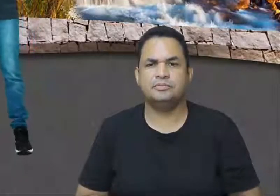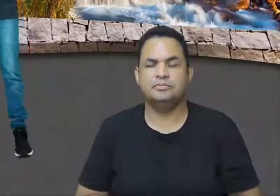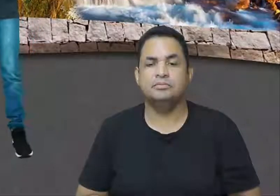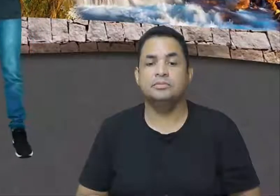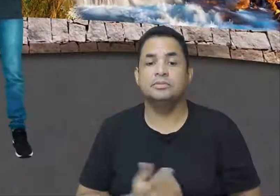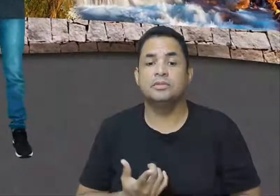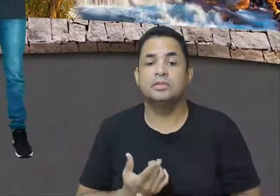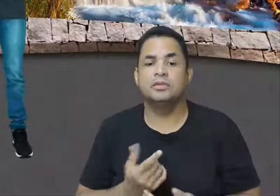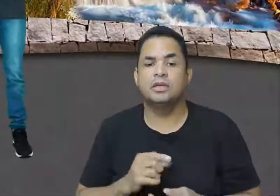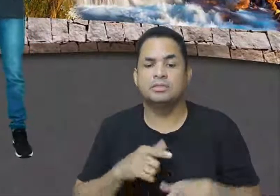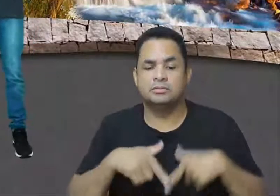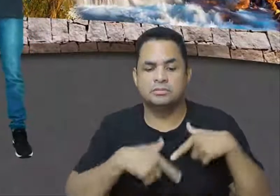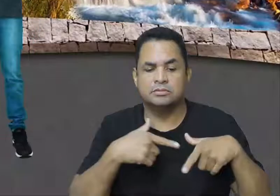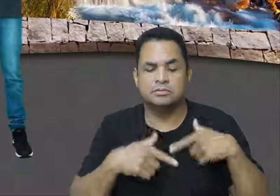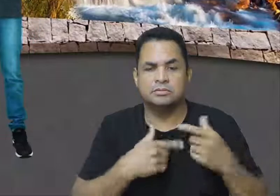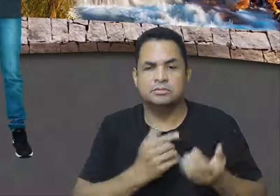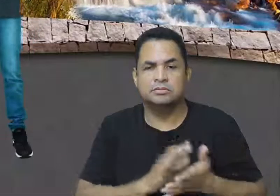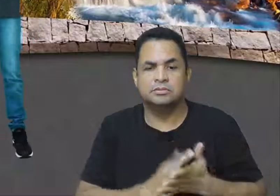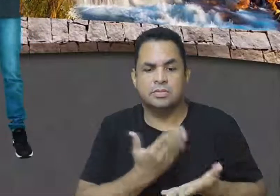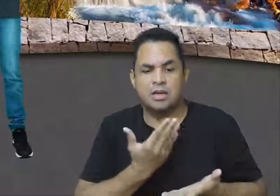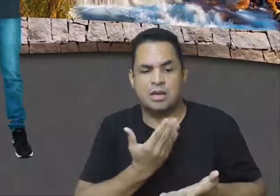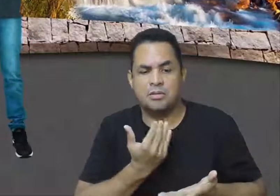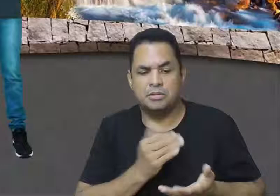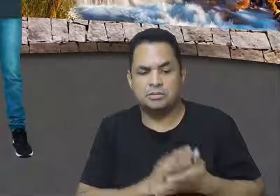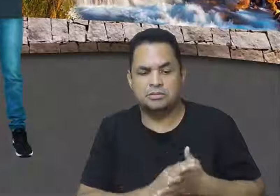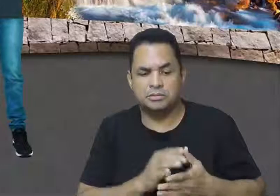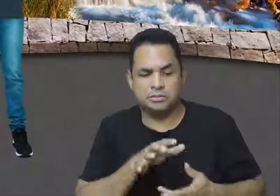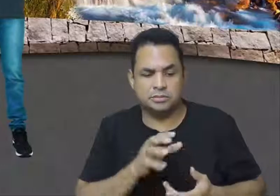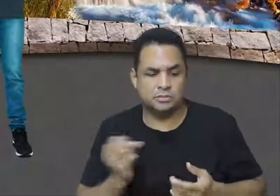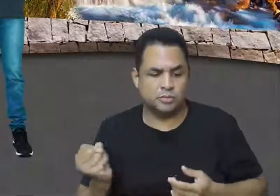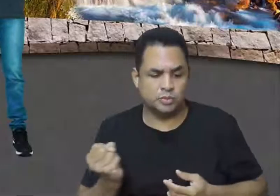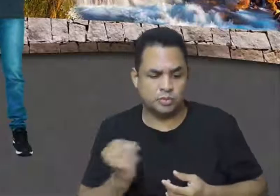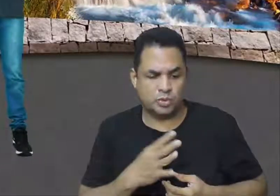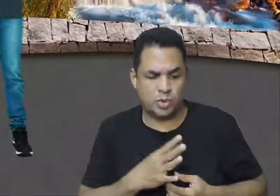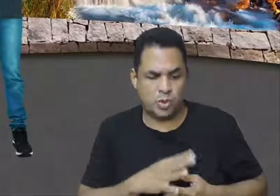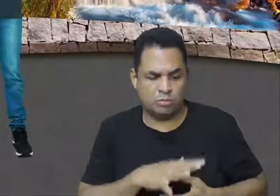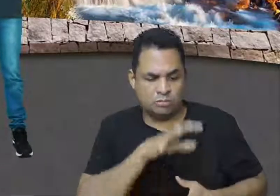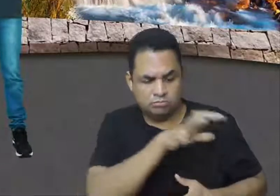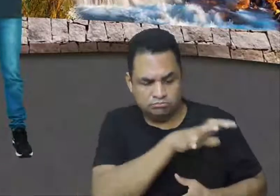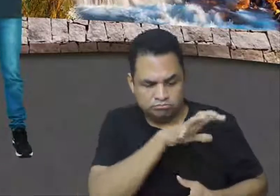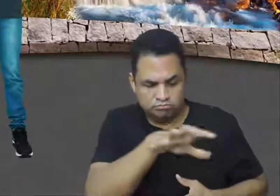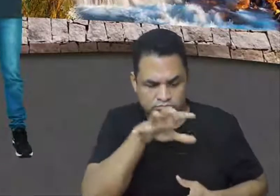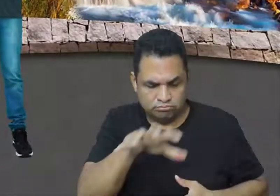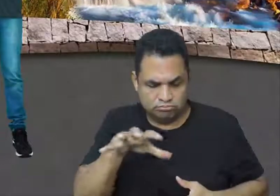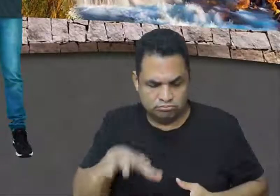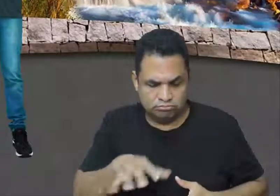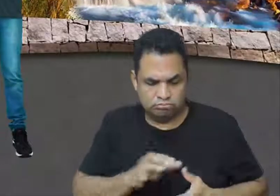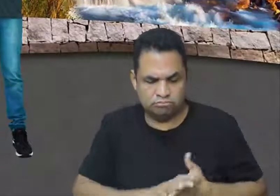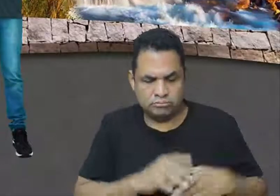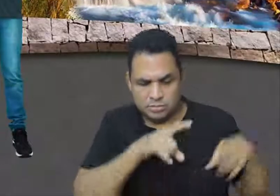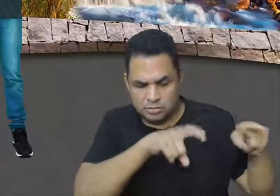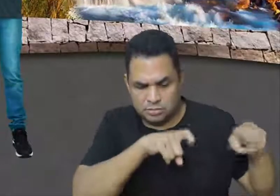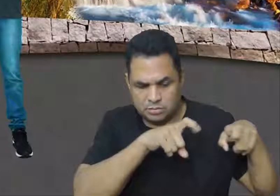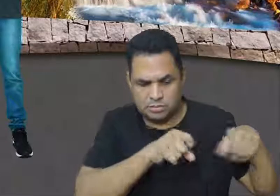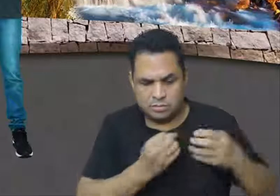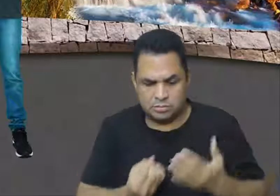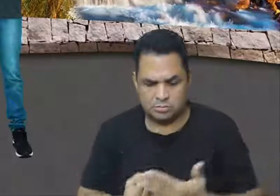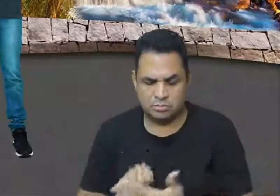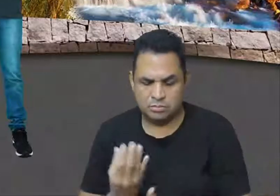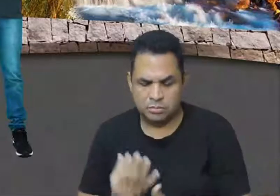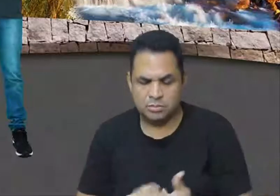com o quê? Com novas áreas para a plantação, para a pecuária. Isso